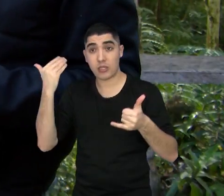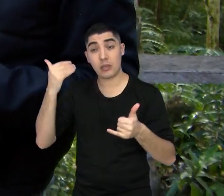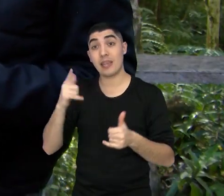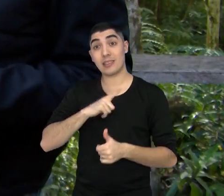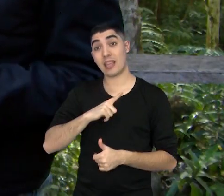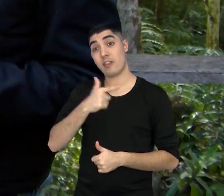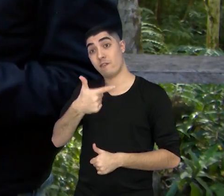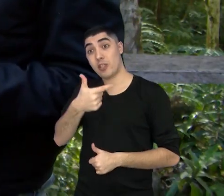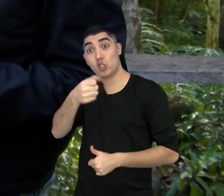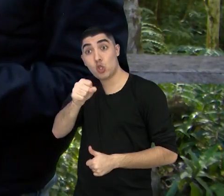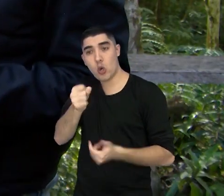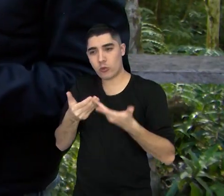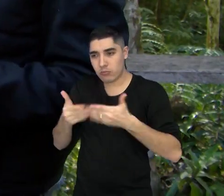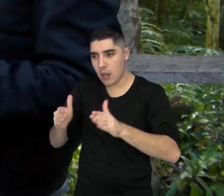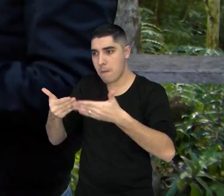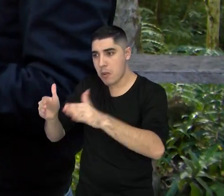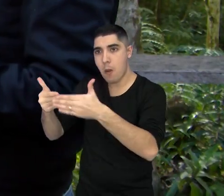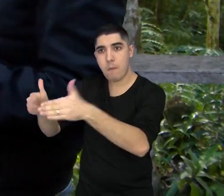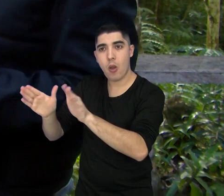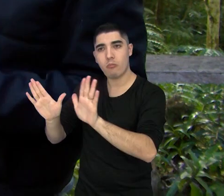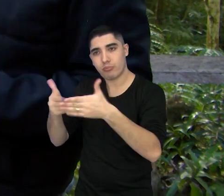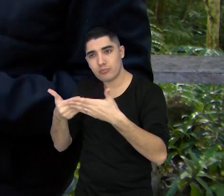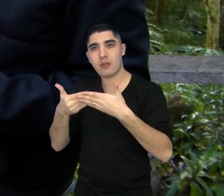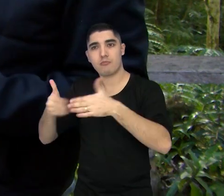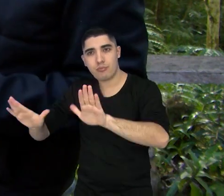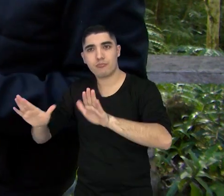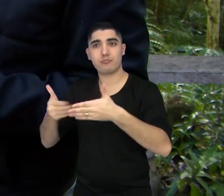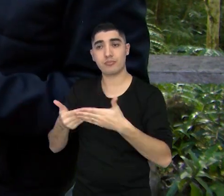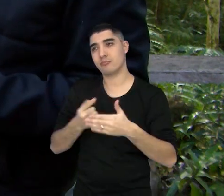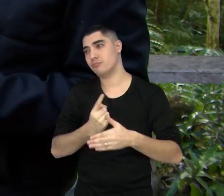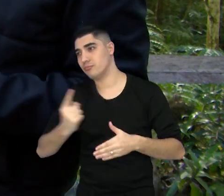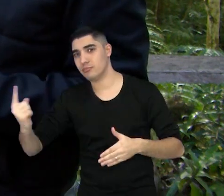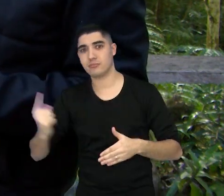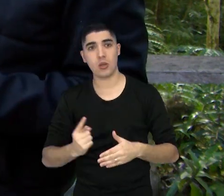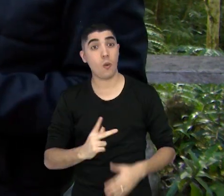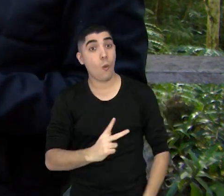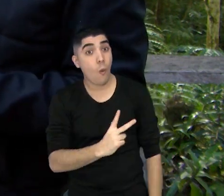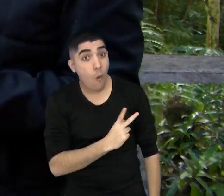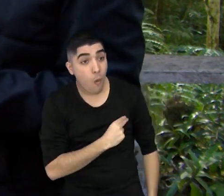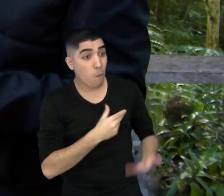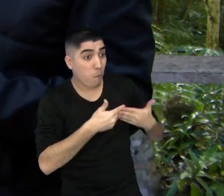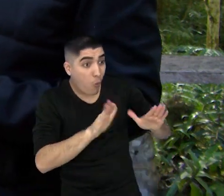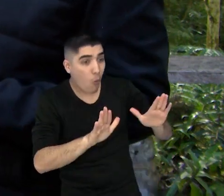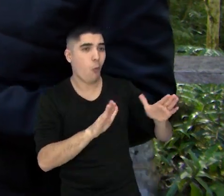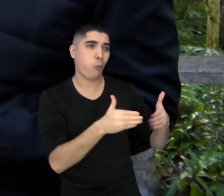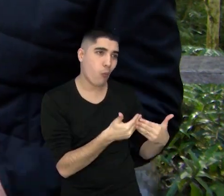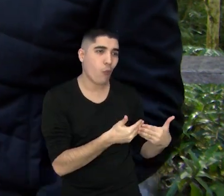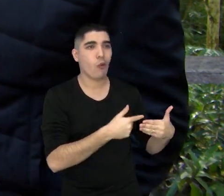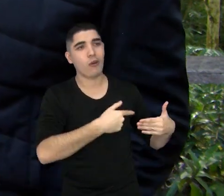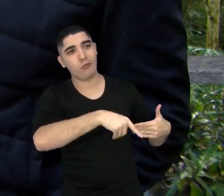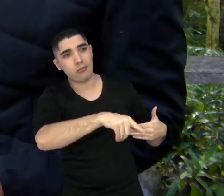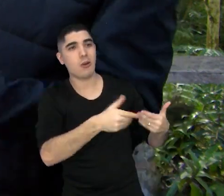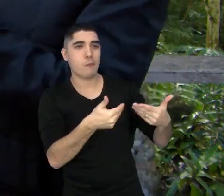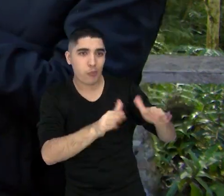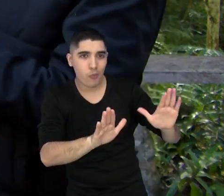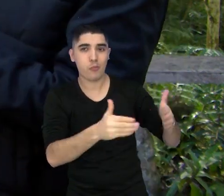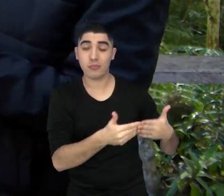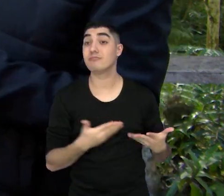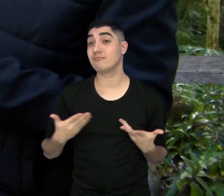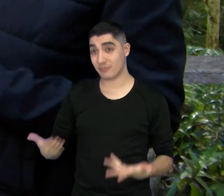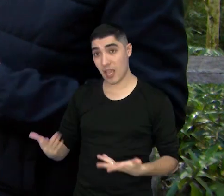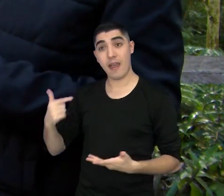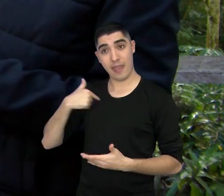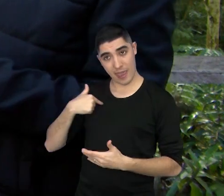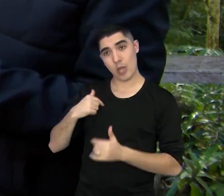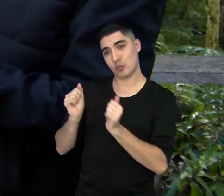tinha 28 porteiras de São José dos Campos para cá. Haja porteira, abre porteira, fecha porteira. E eu vinha com meu